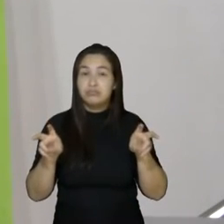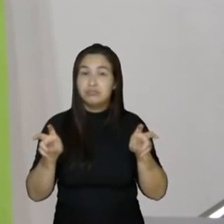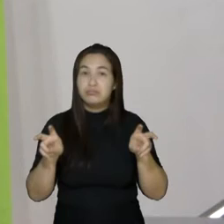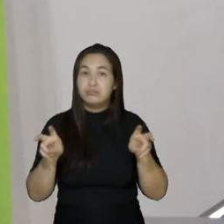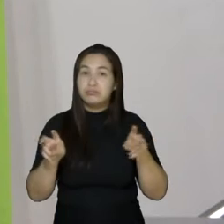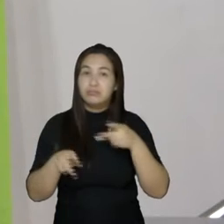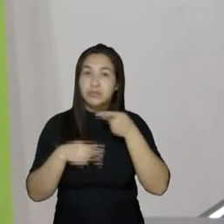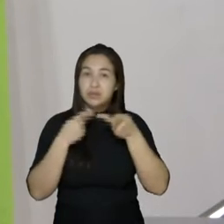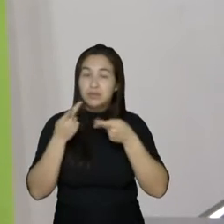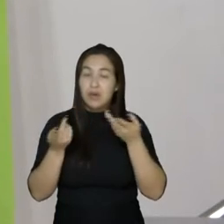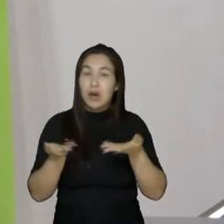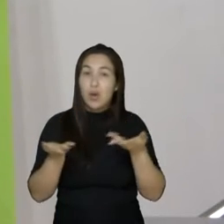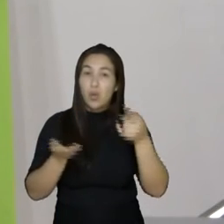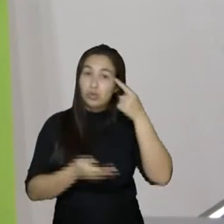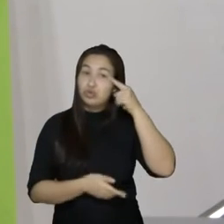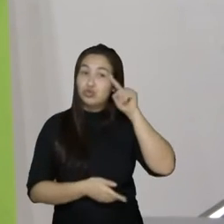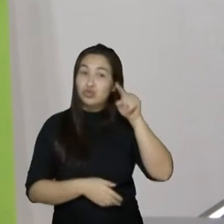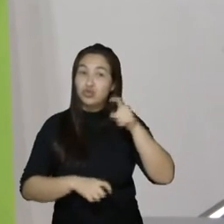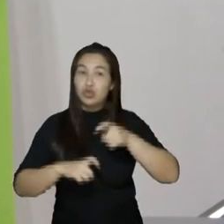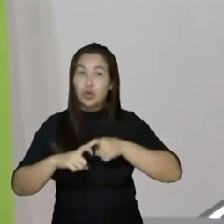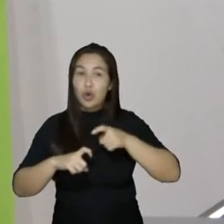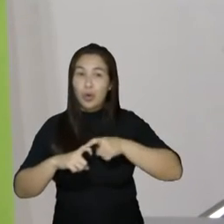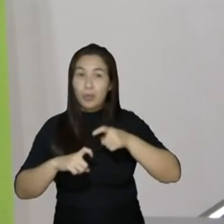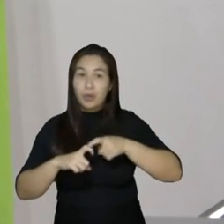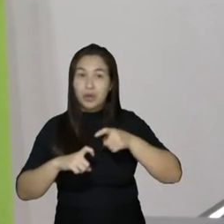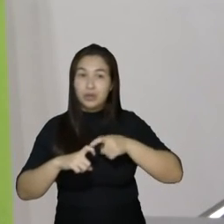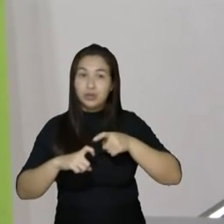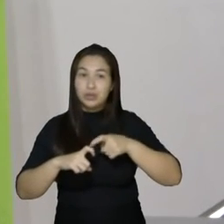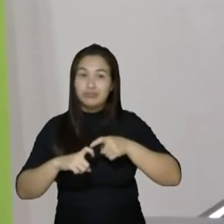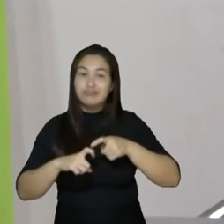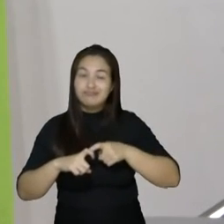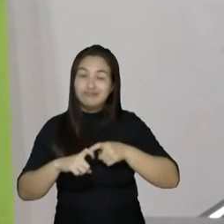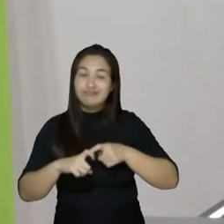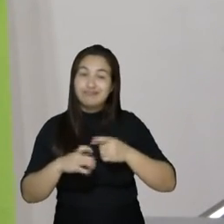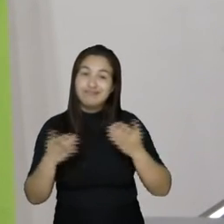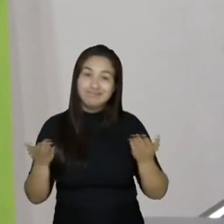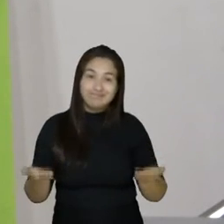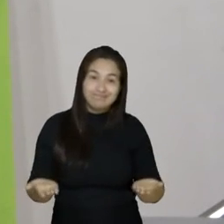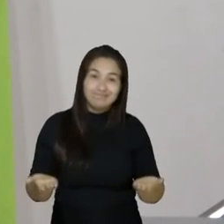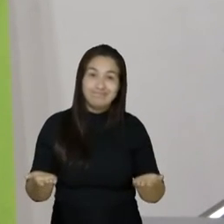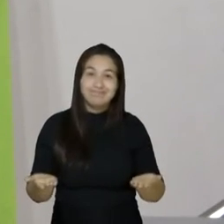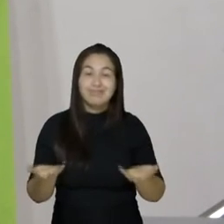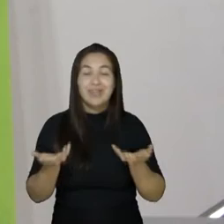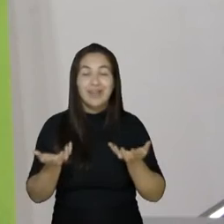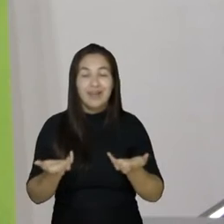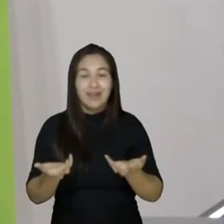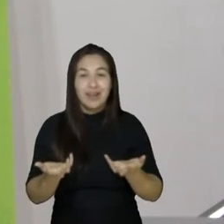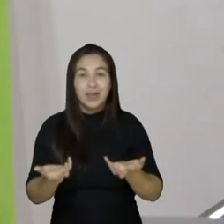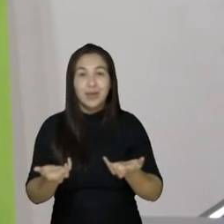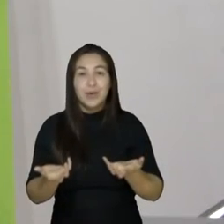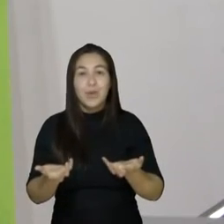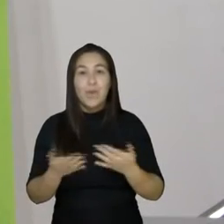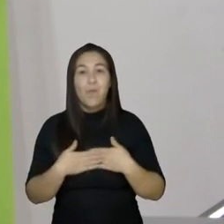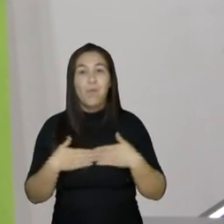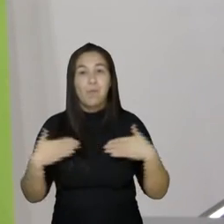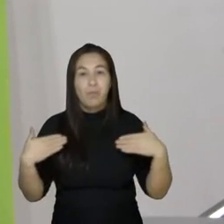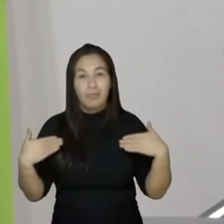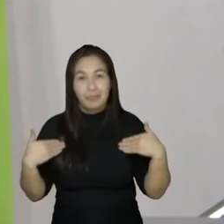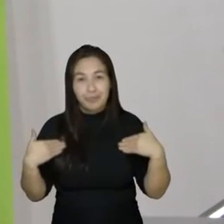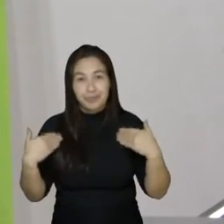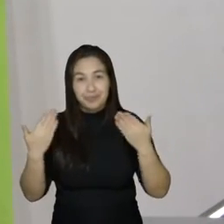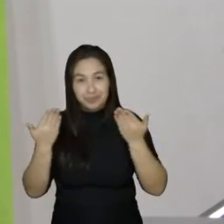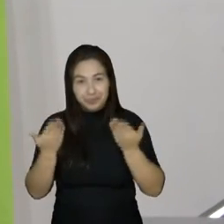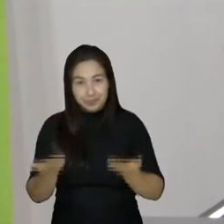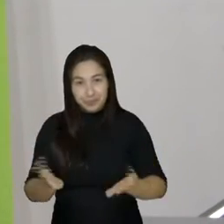Hoje é o dia do médico. E por essa razão, quero fazer essa homenagem